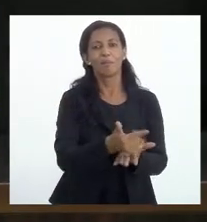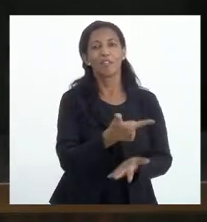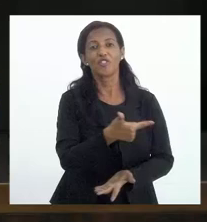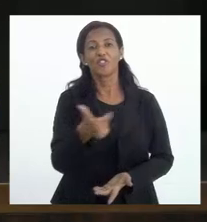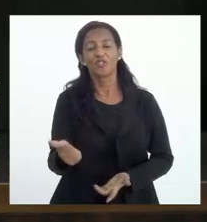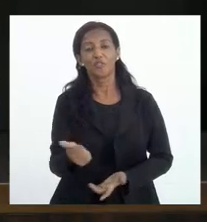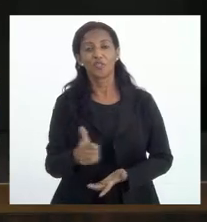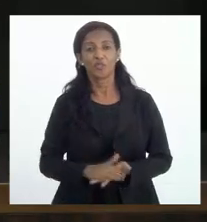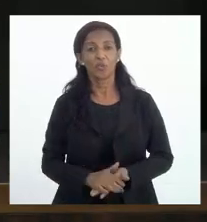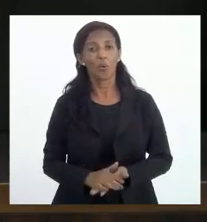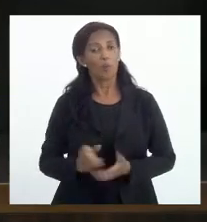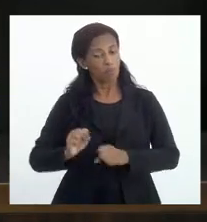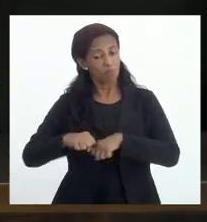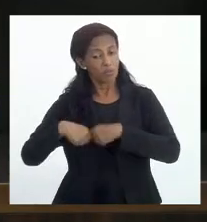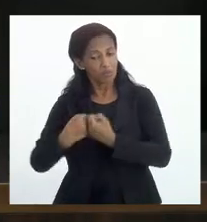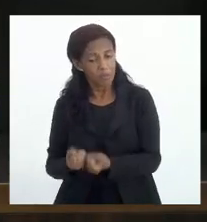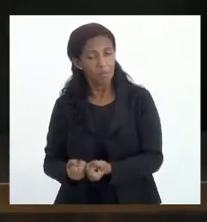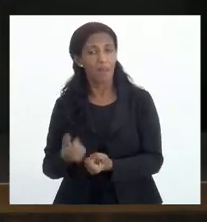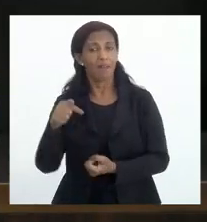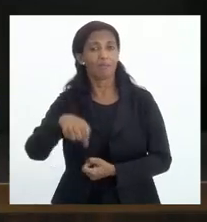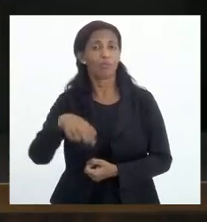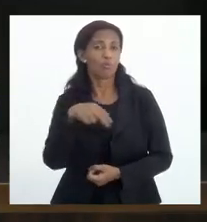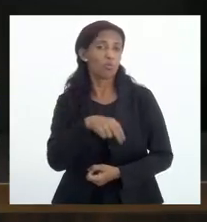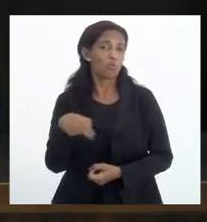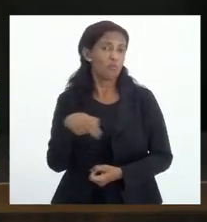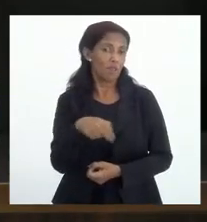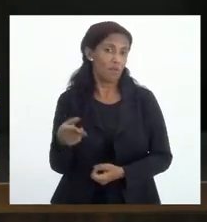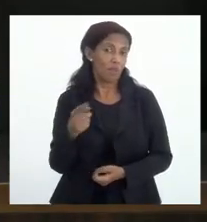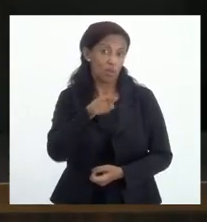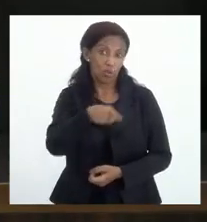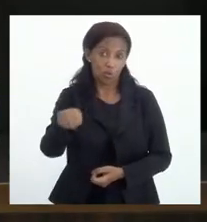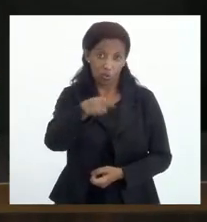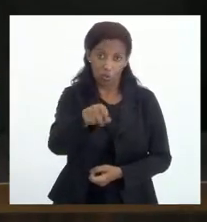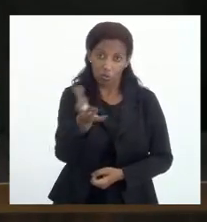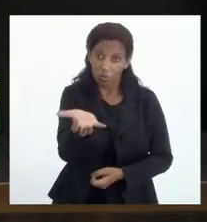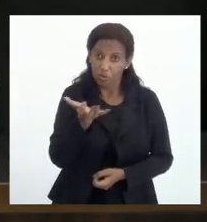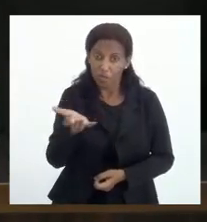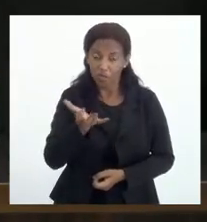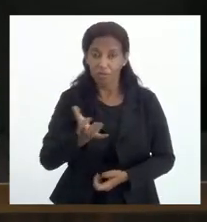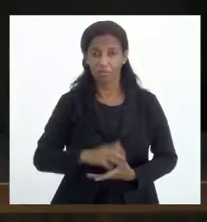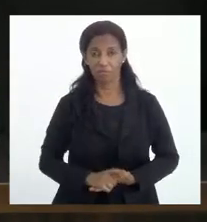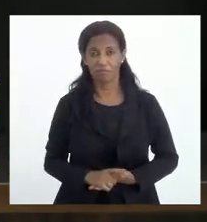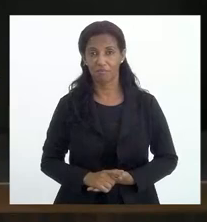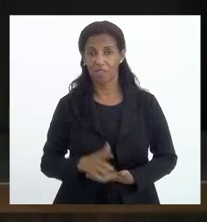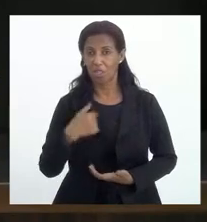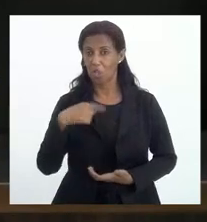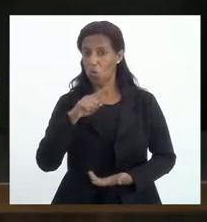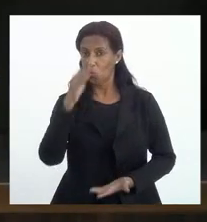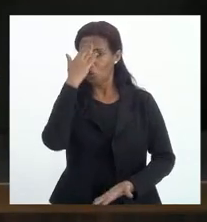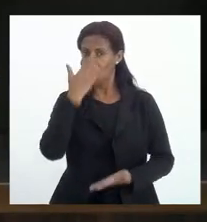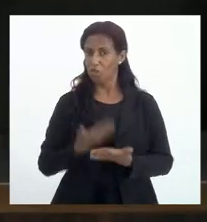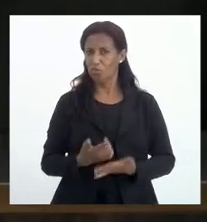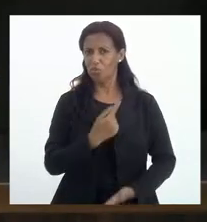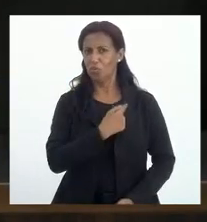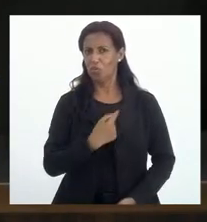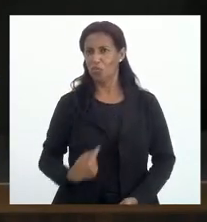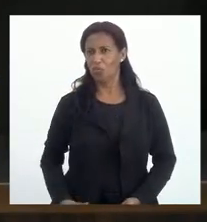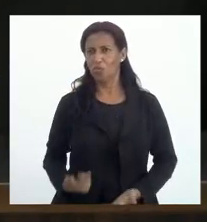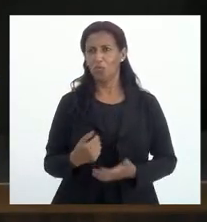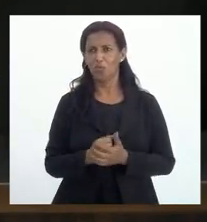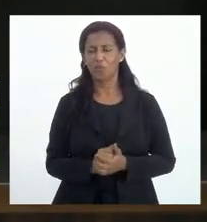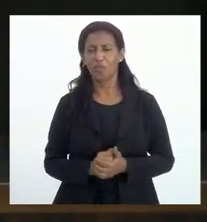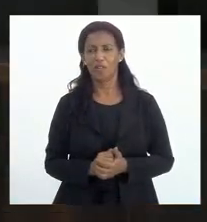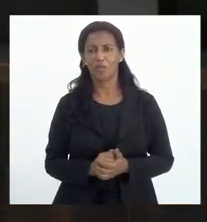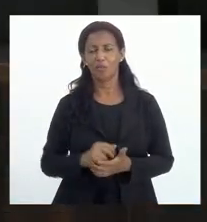porque vamos ter o empenhado ainda no mês de novembro. É só os senhores quererem. Eu não acredito que o governador vai limitar a data